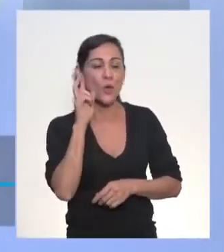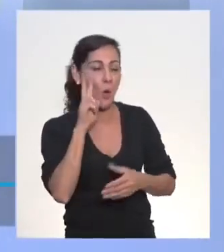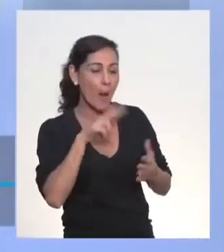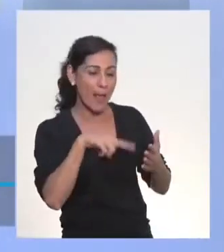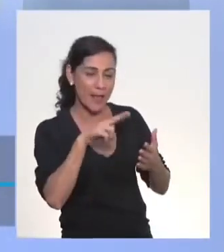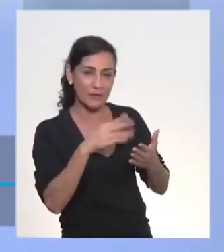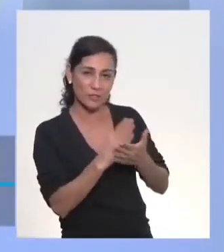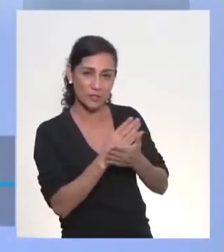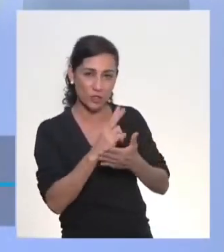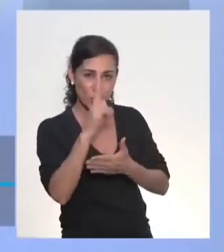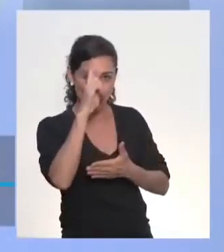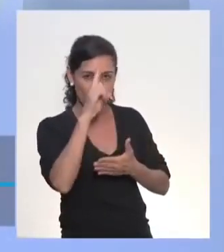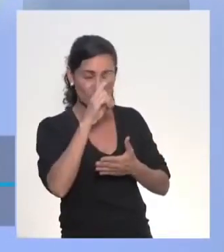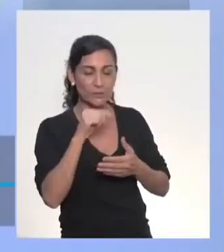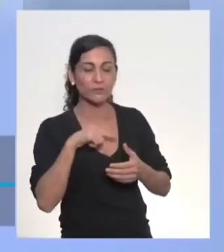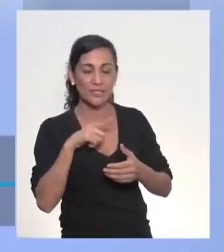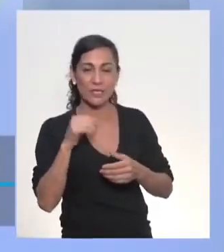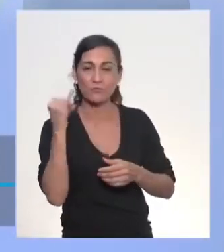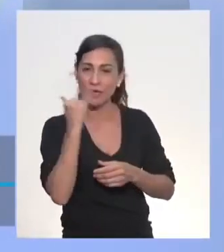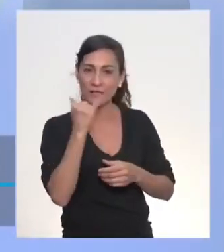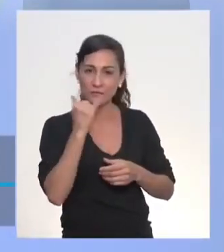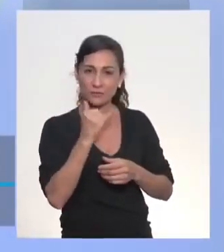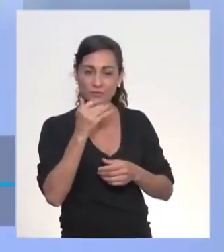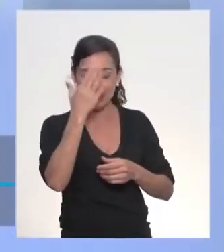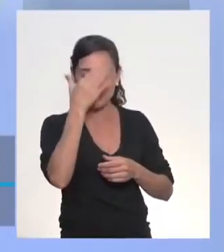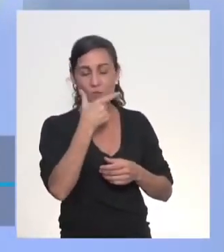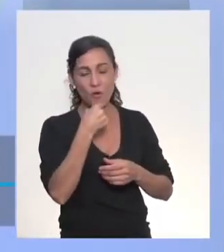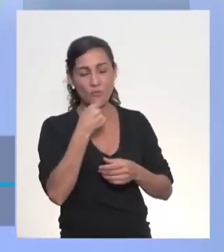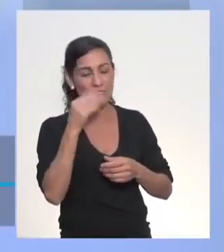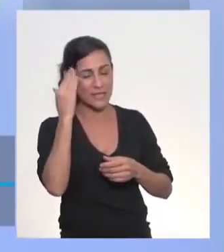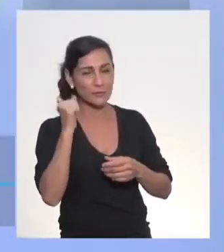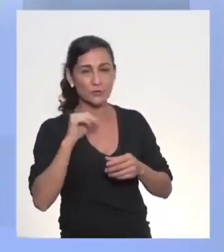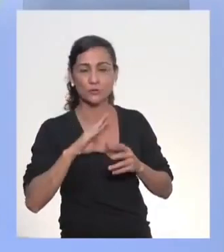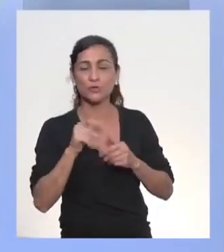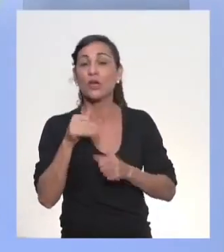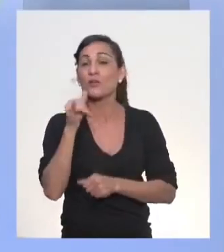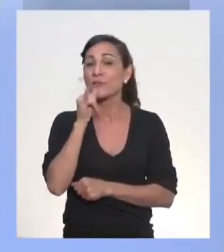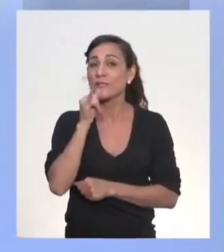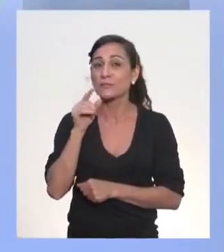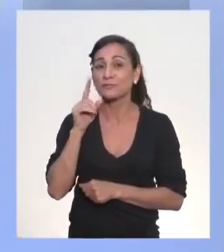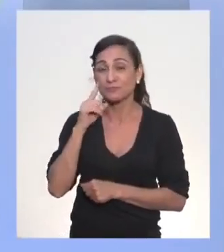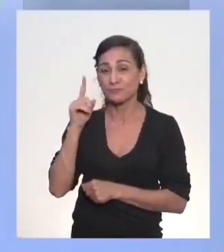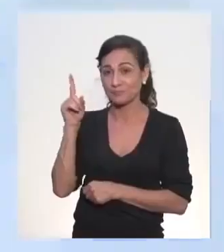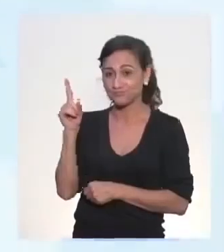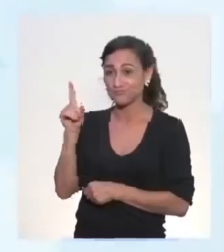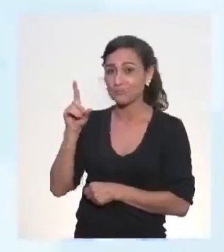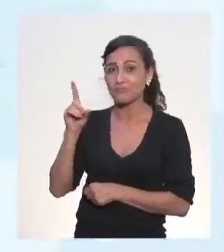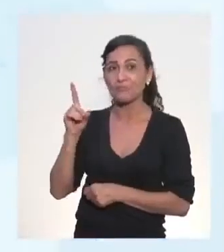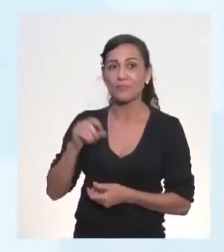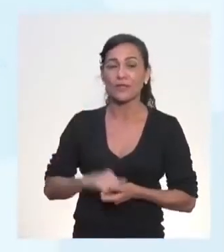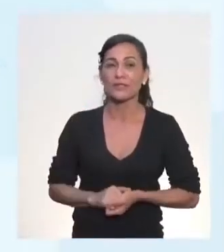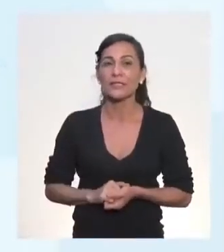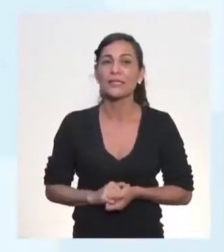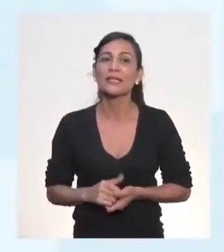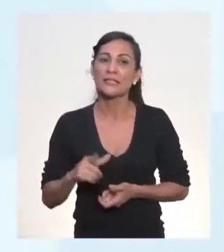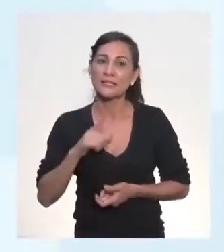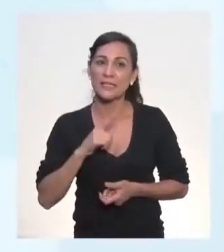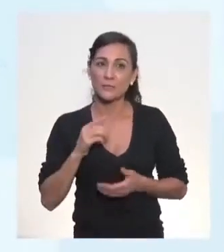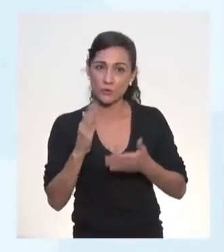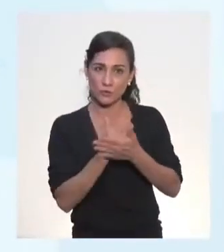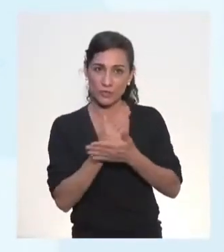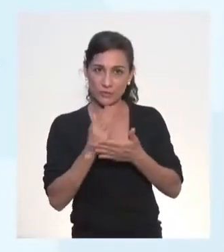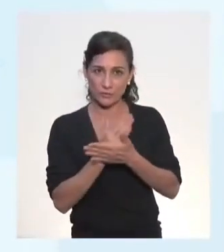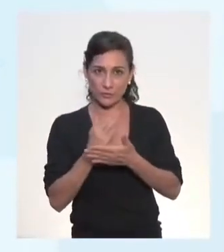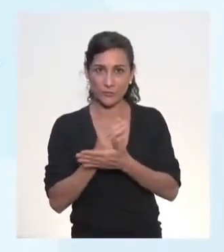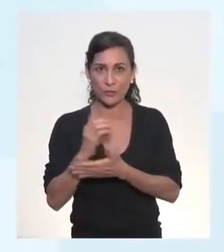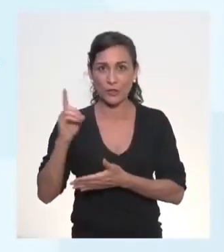tem um narrador ali que sabe de tudo. Eu vou ser o leitor do livro, né? Quer ver um exemplo? Falei de Dom Casmurro, olha só aqui na tela. Temos no livro Dom